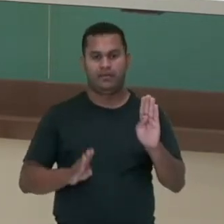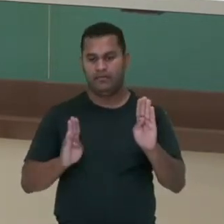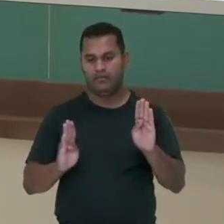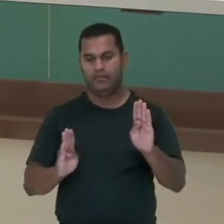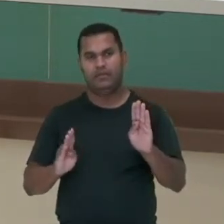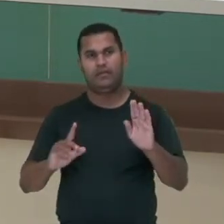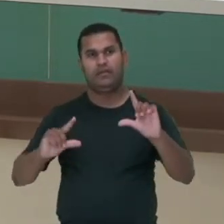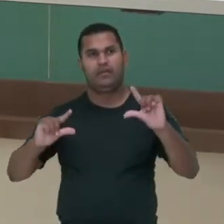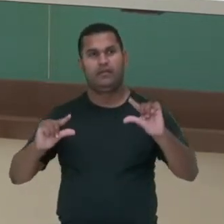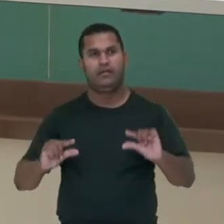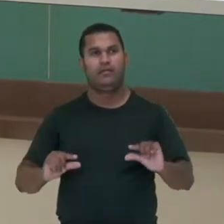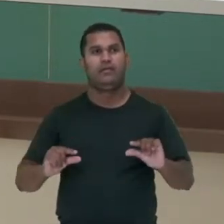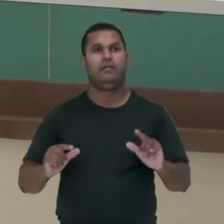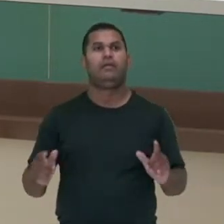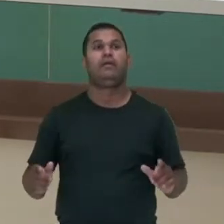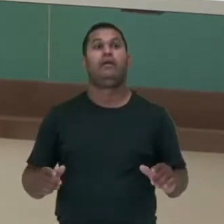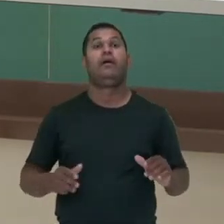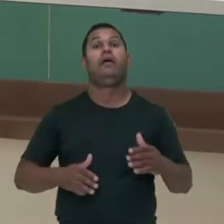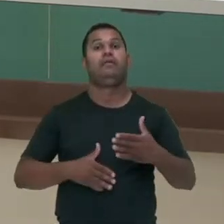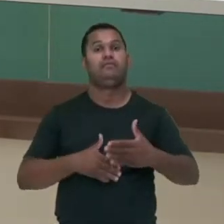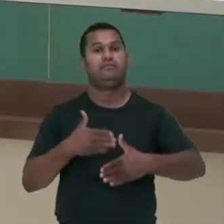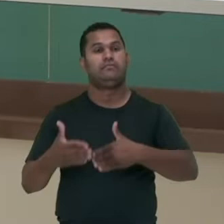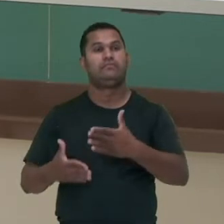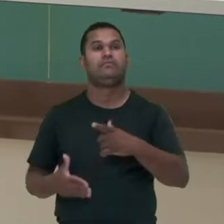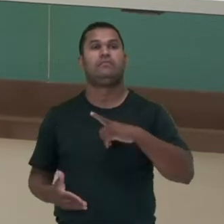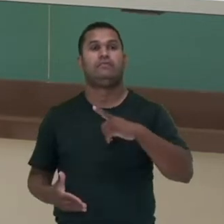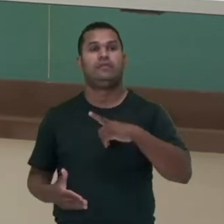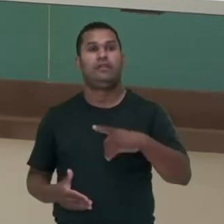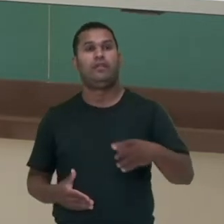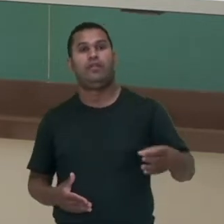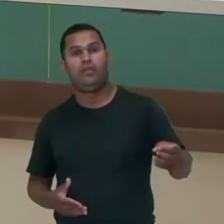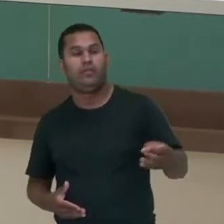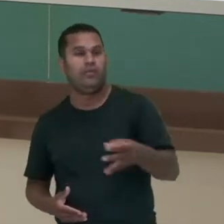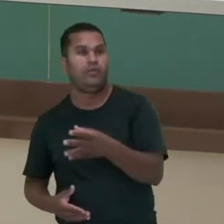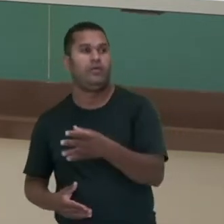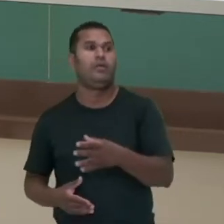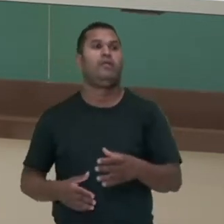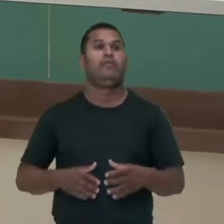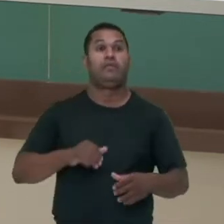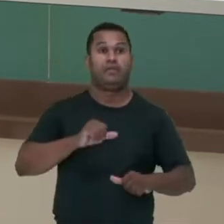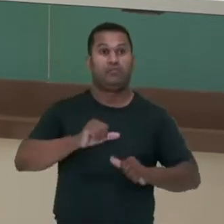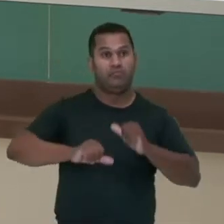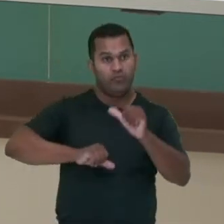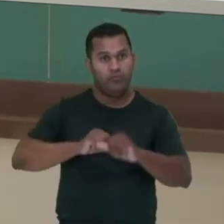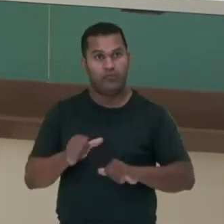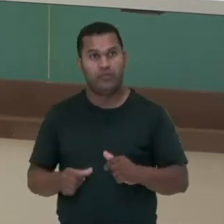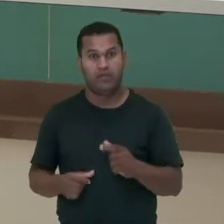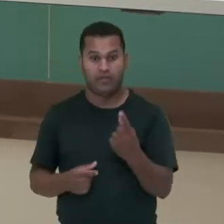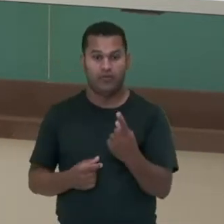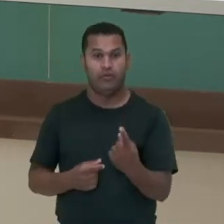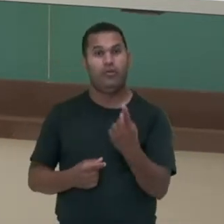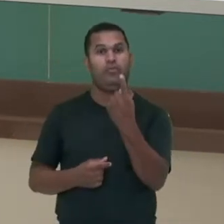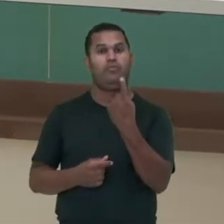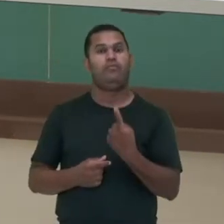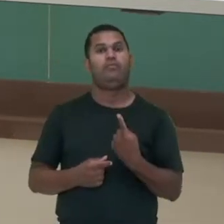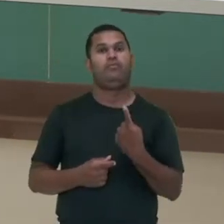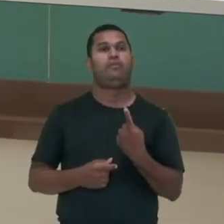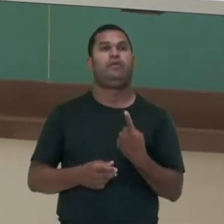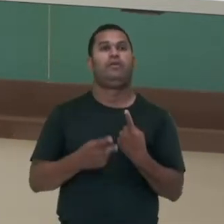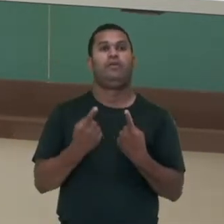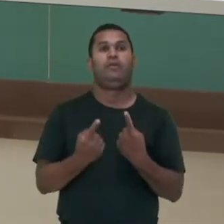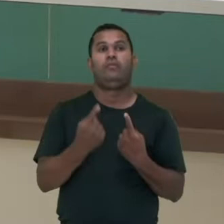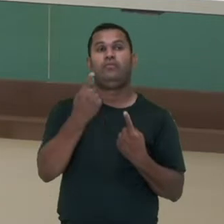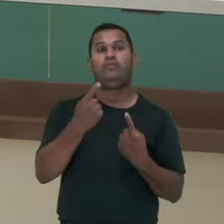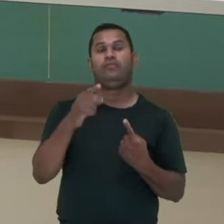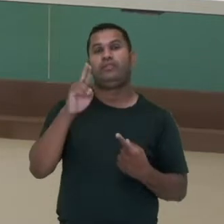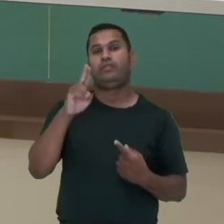seja, sua característica é expressa mesmo que em heterozigose, mesmo que em uma única unidade ele acaba se